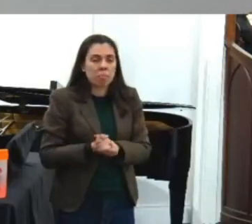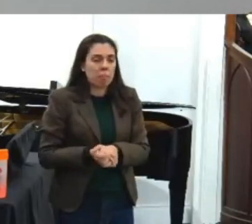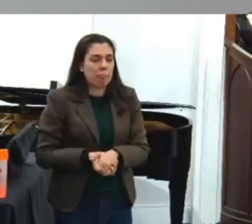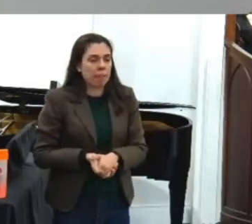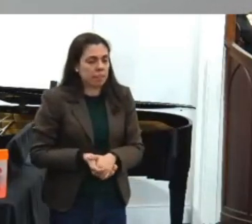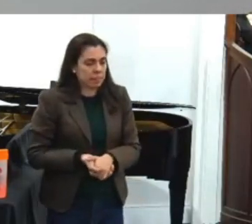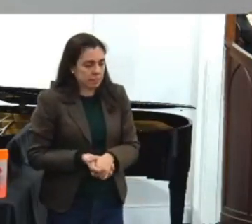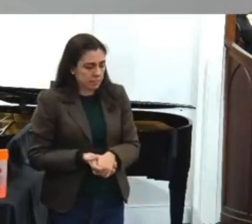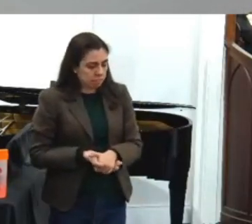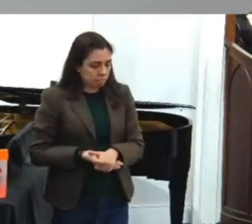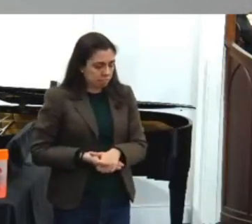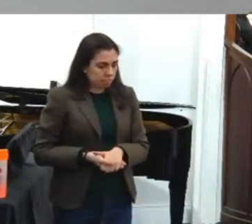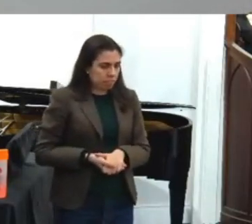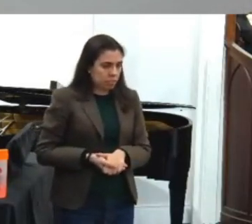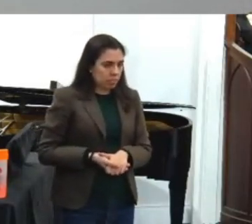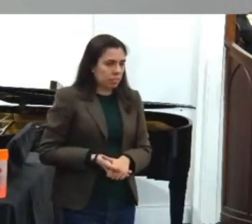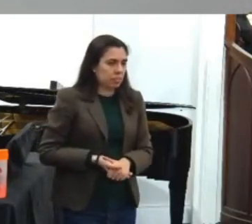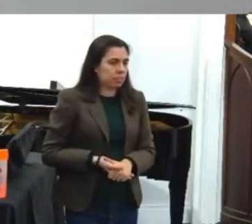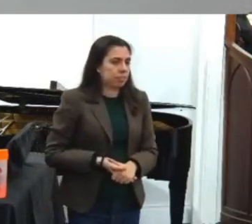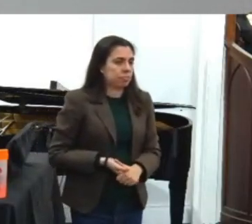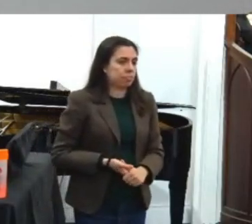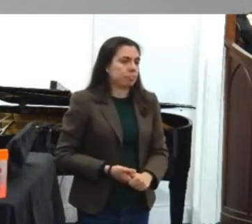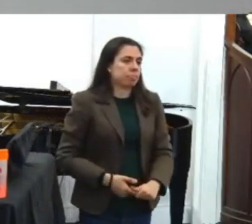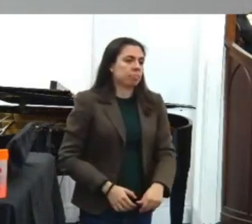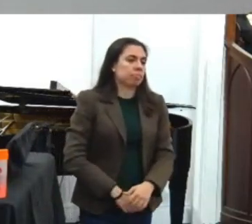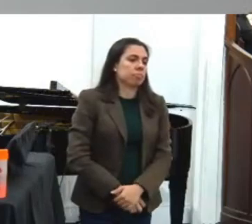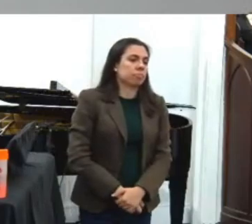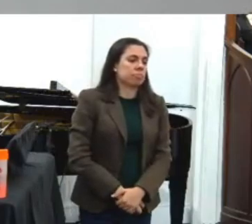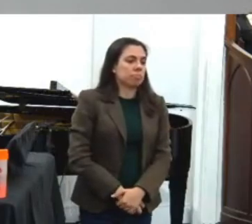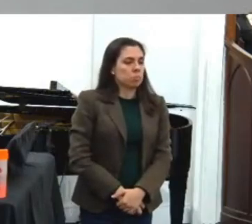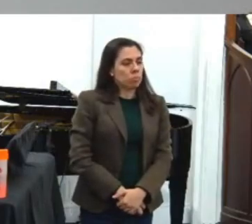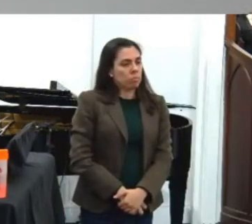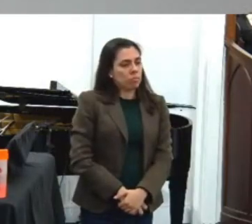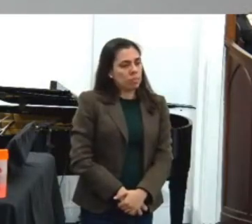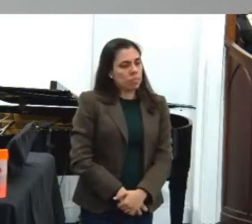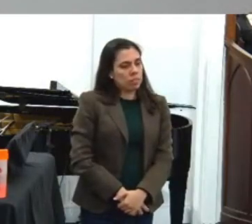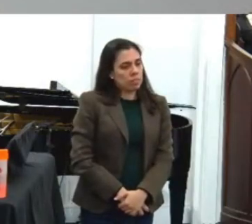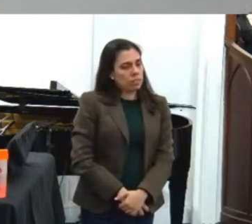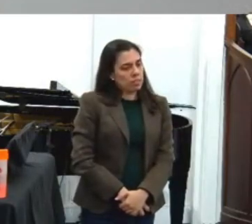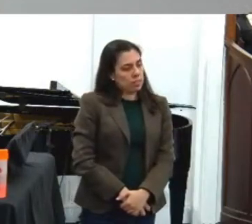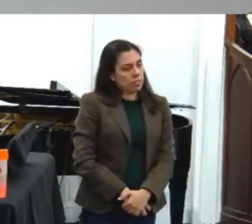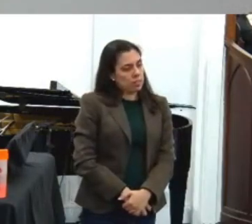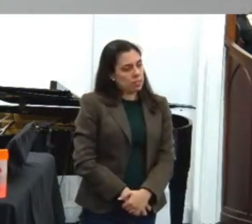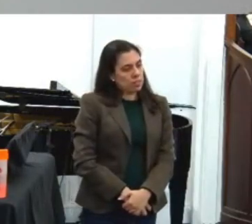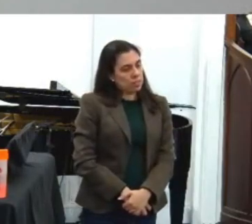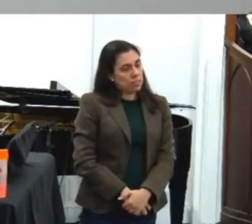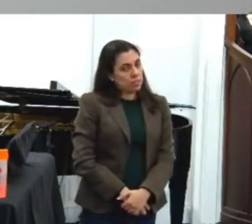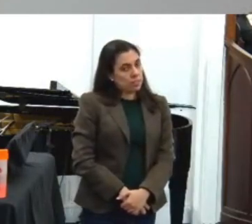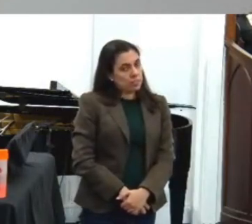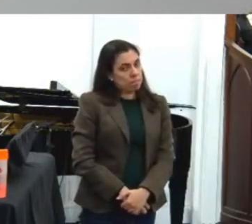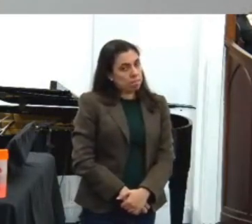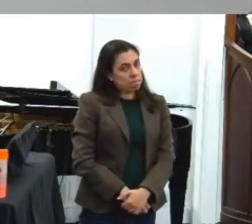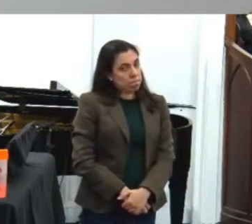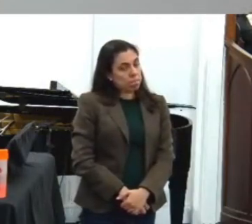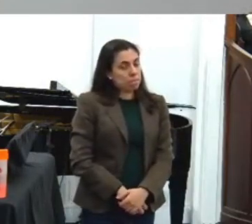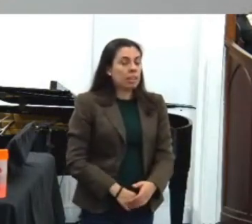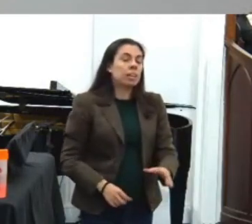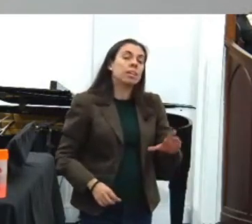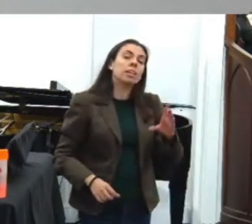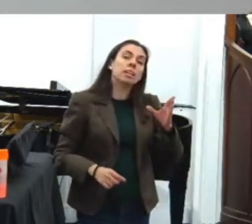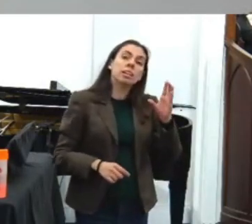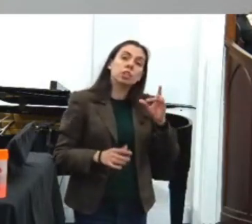de Hierápolis, quentes, térmicas. Vocês serviriam para alguma coisa.